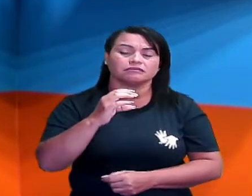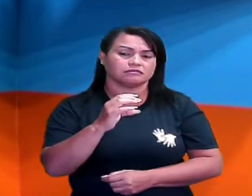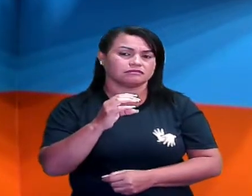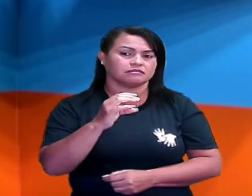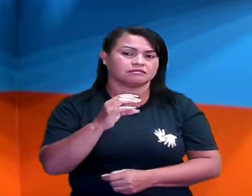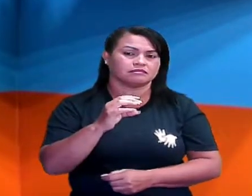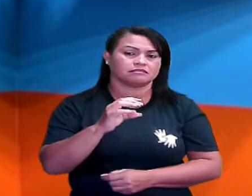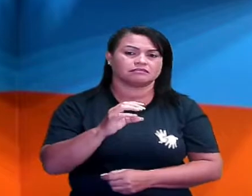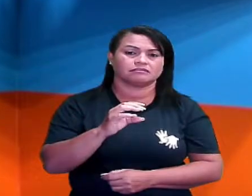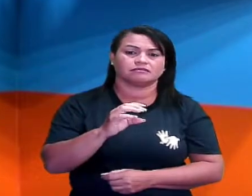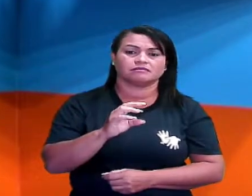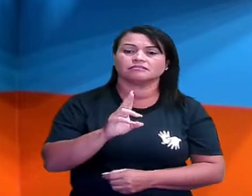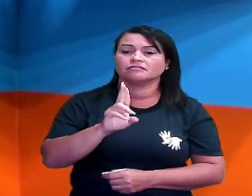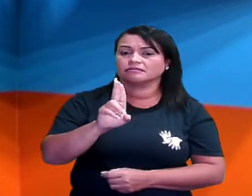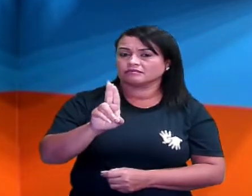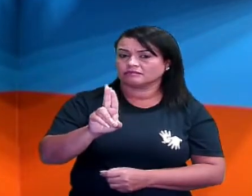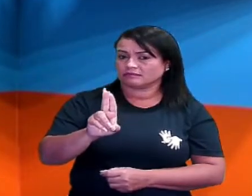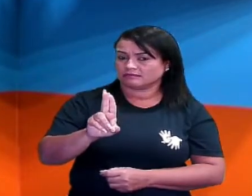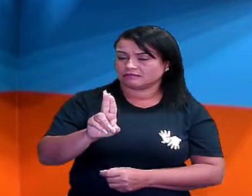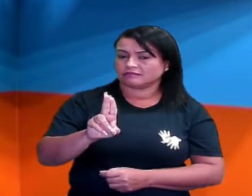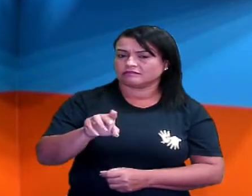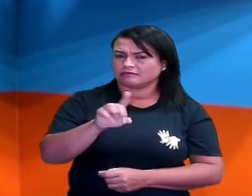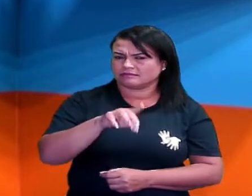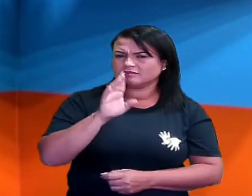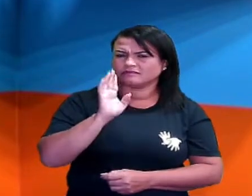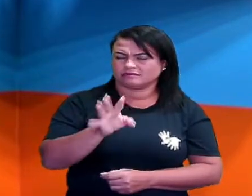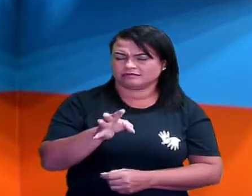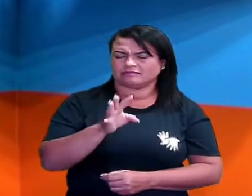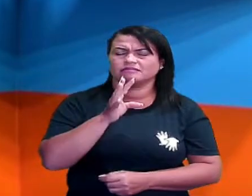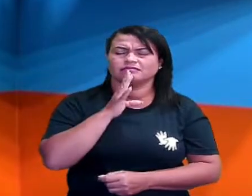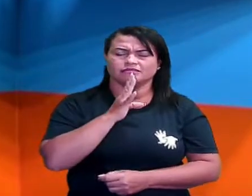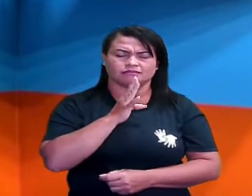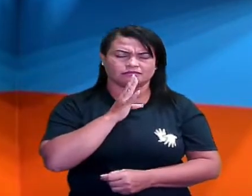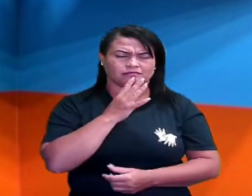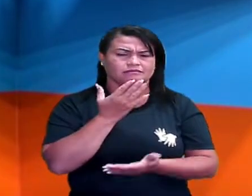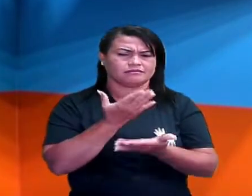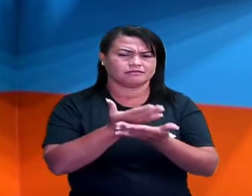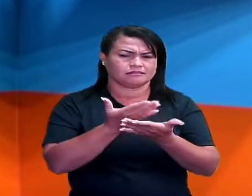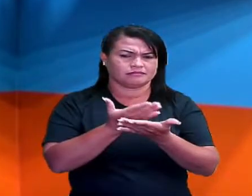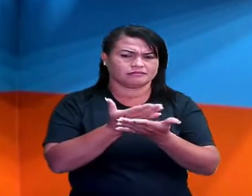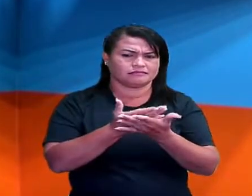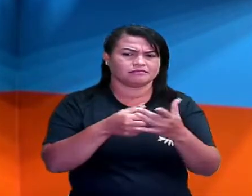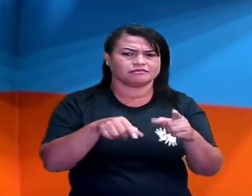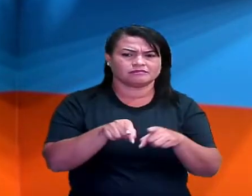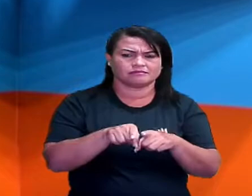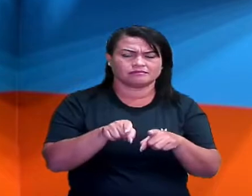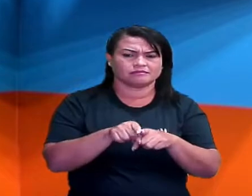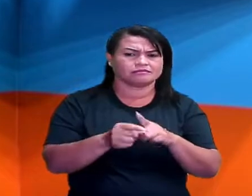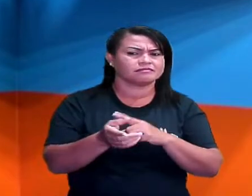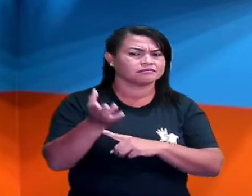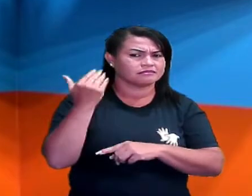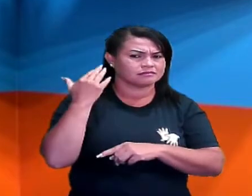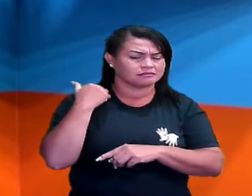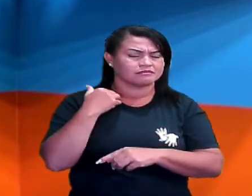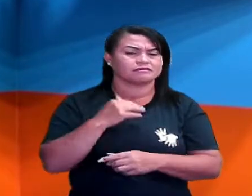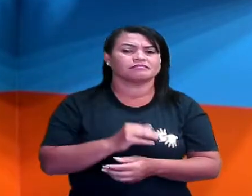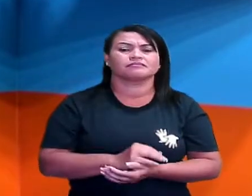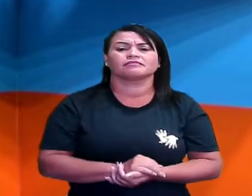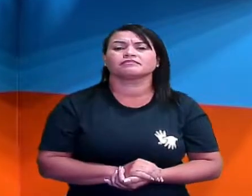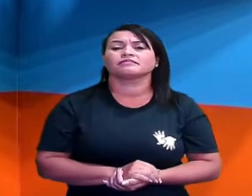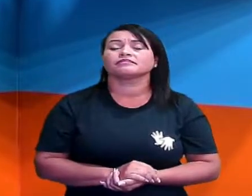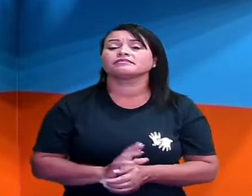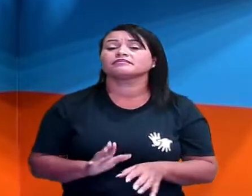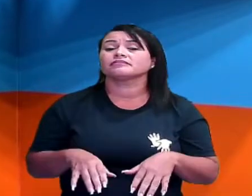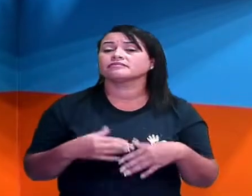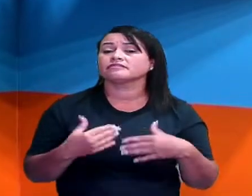e unidade, não é isso? Creio que vocês já devem ter estudado também, tá? Já devem ter visto, né?